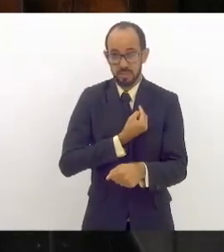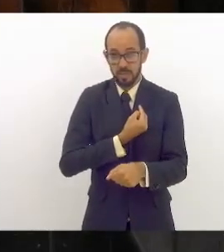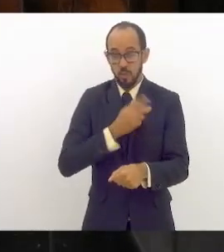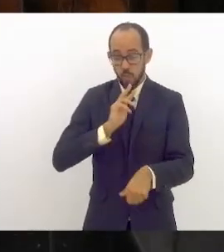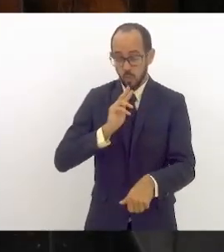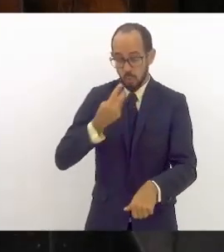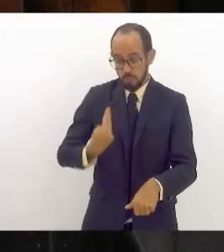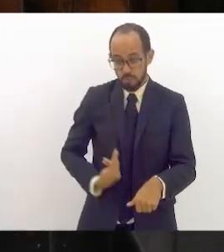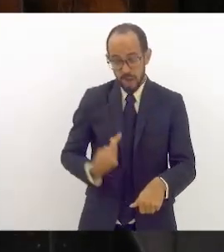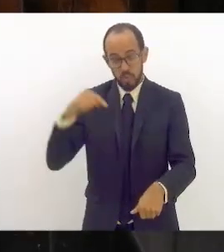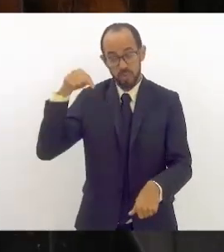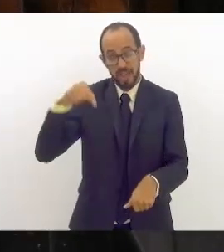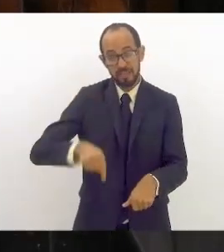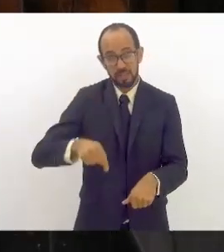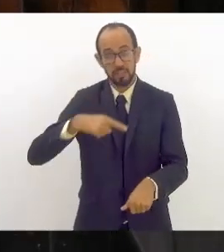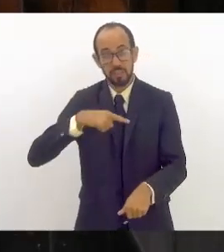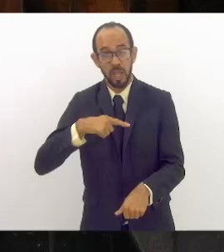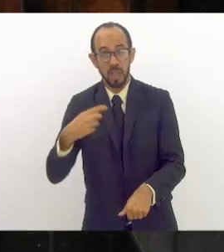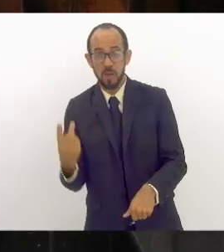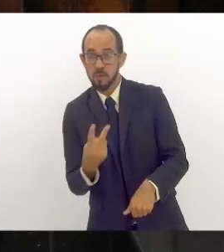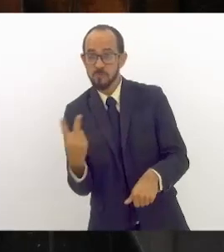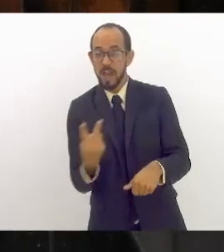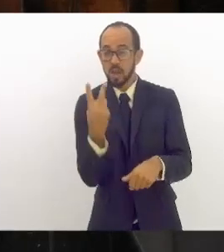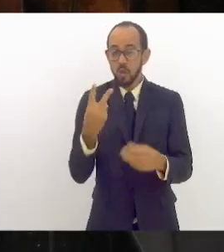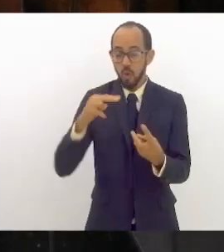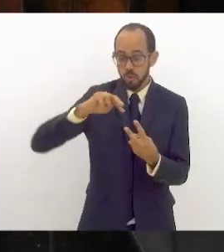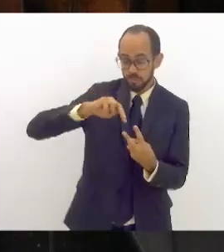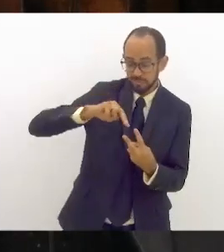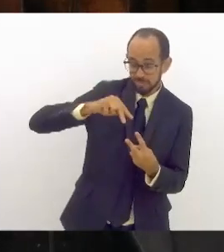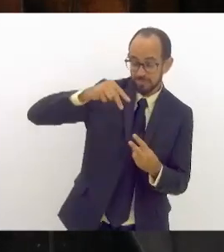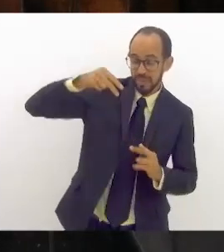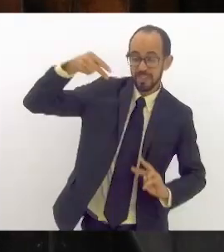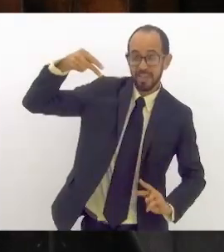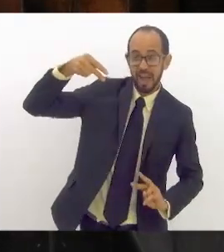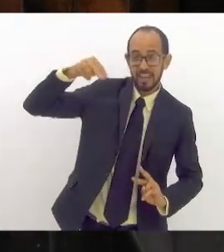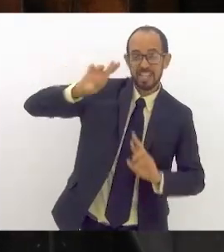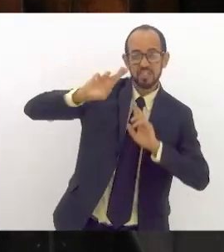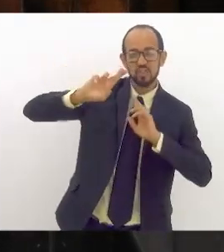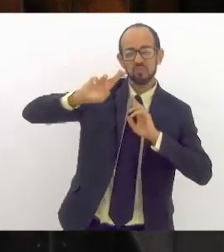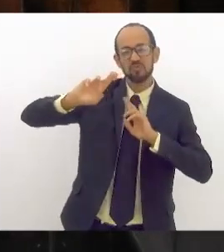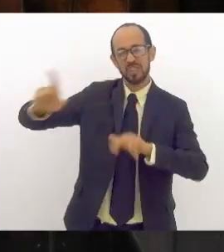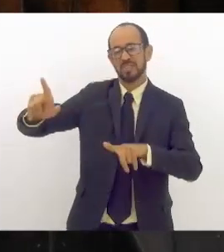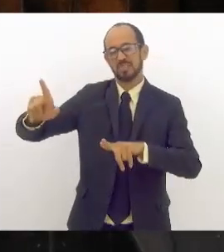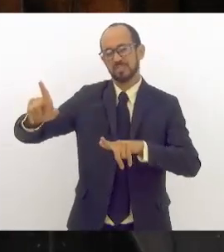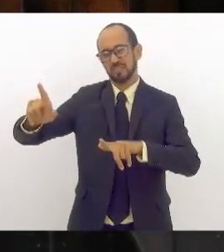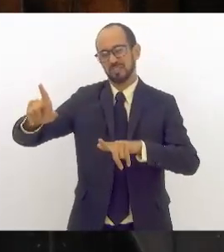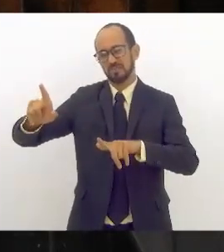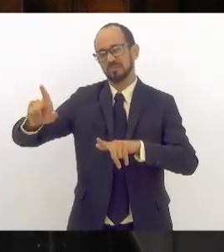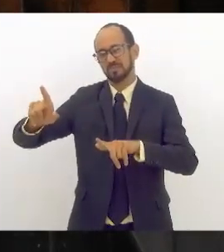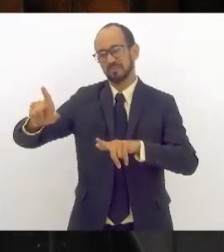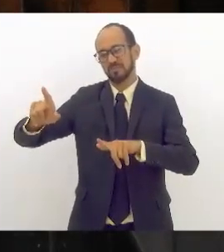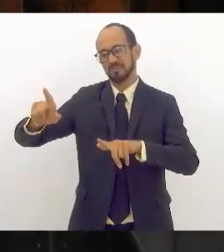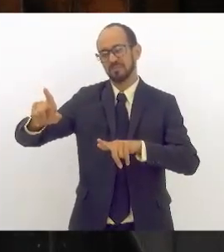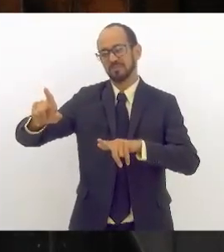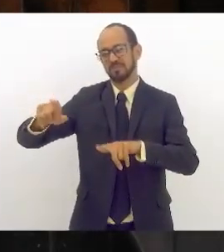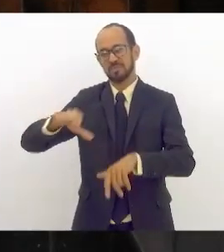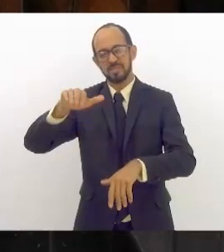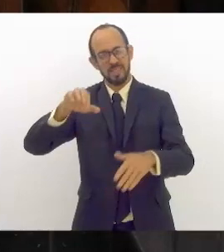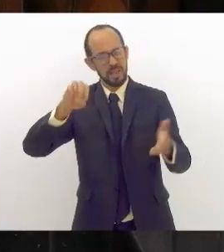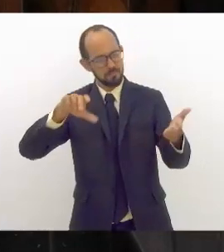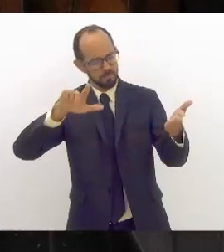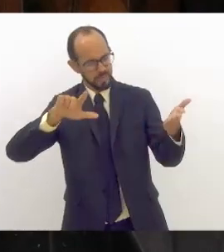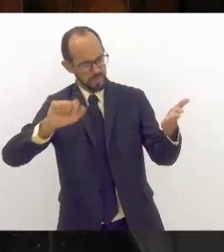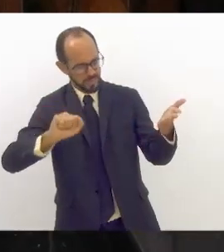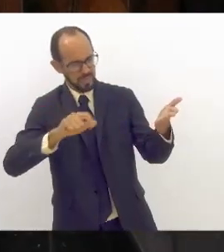Janeiro ele tem no seu DNA algo que é muito diferente e olha olha para Camila ali ó